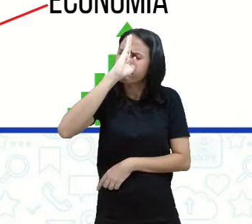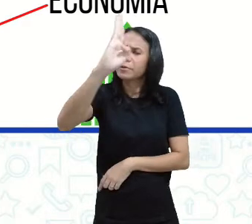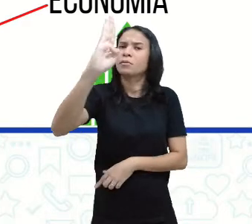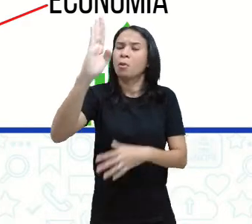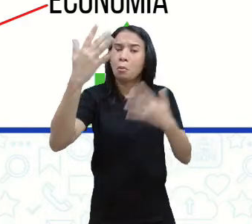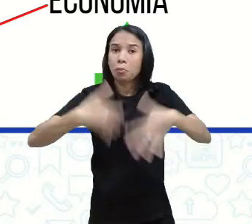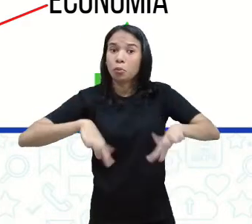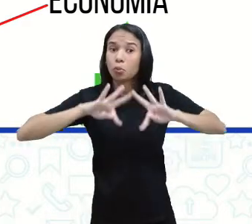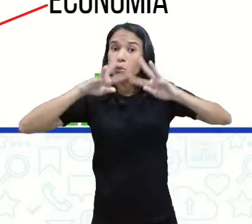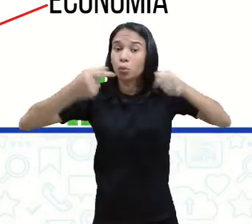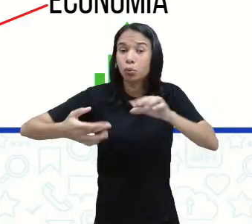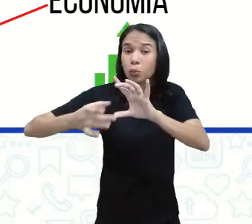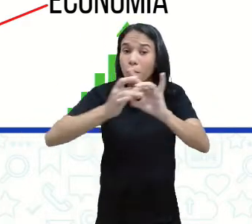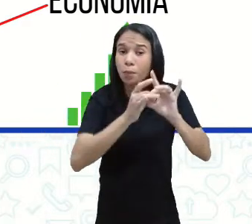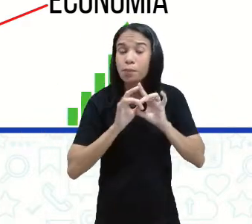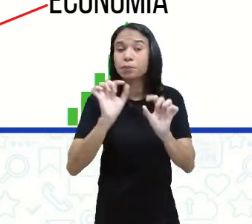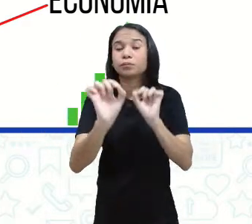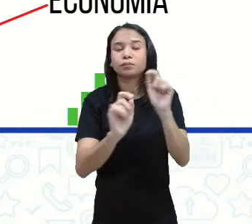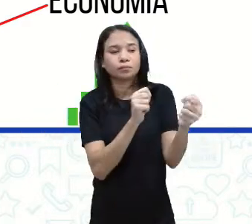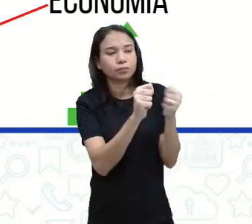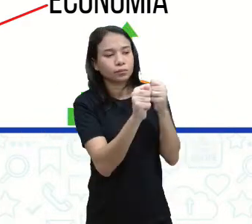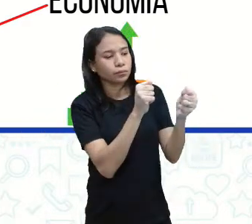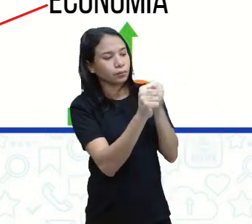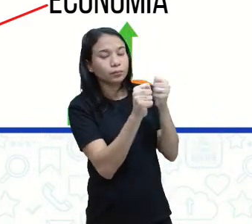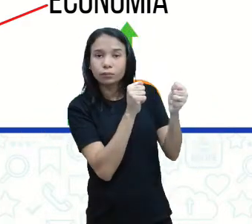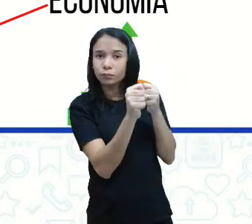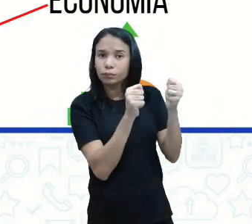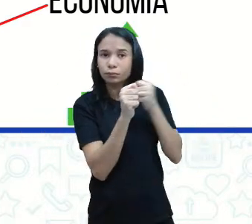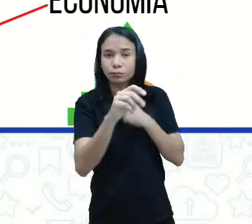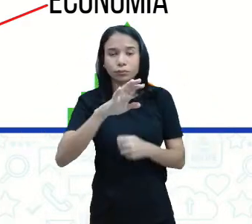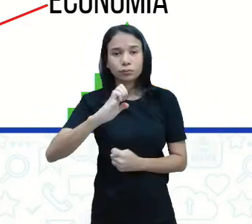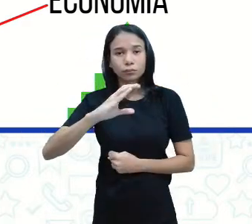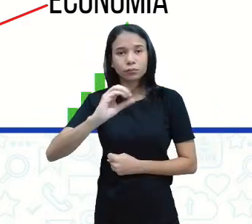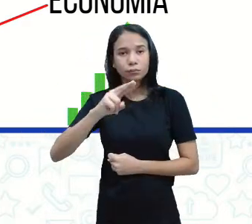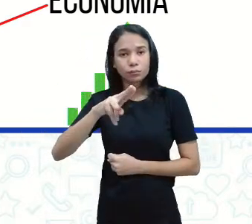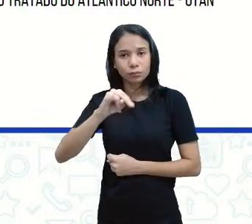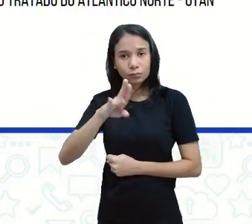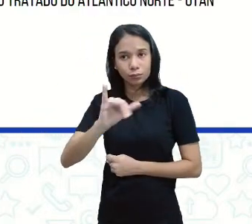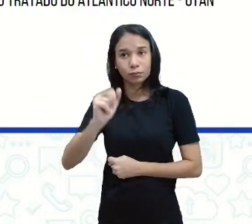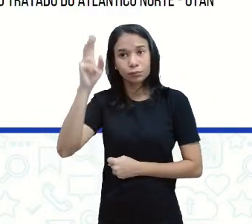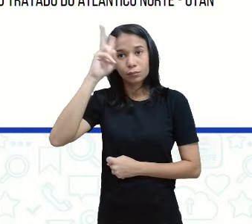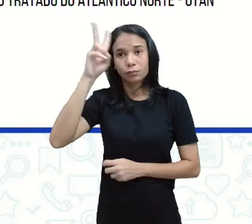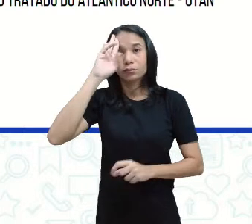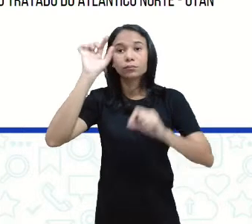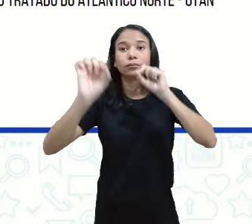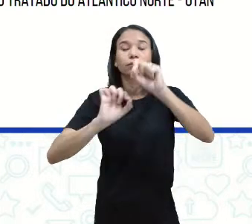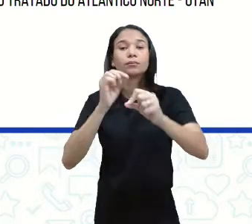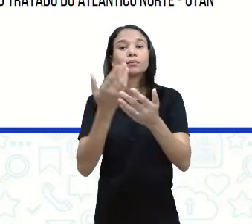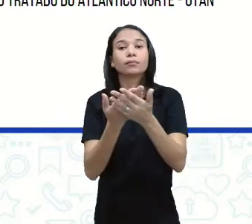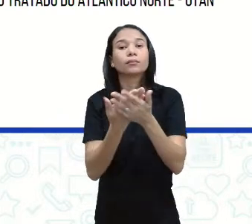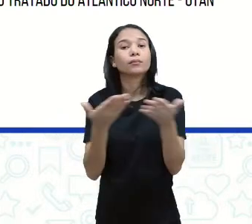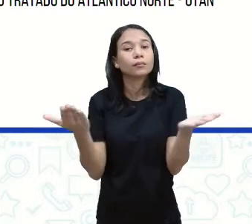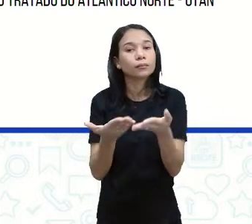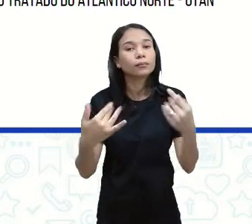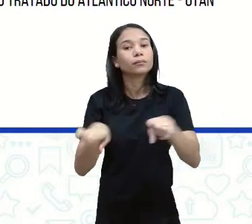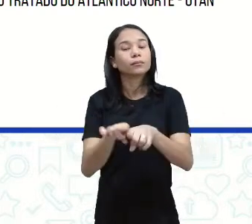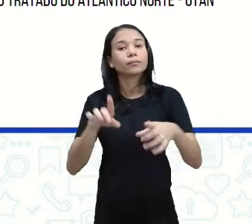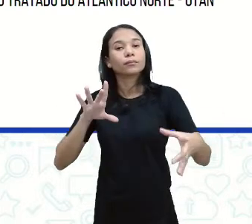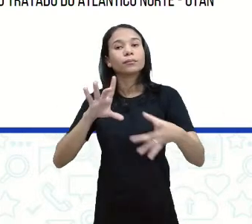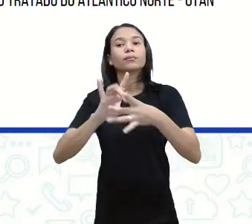né, tudo isso está permeado pela economia, tá? Lembrando que a nossa aula ela também vai